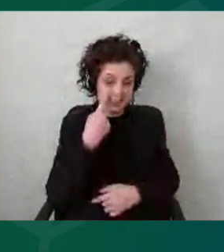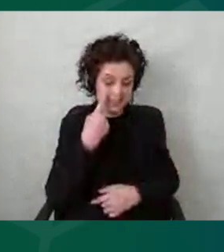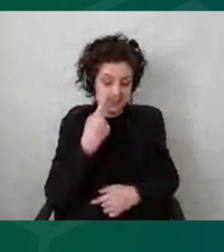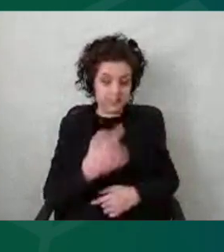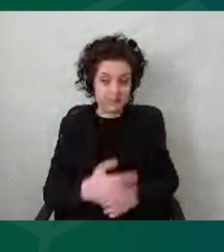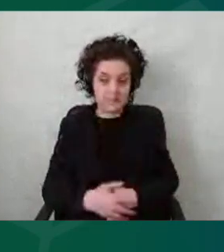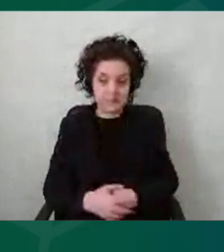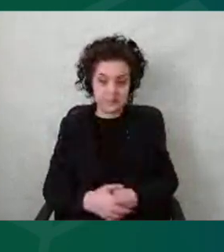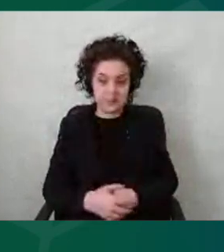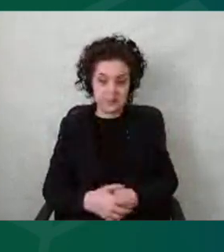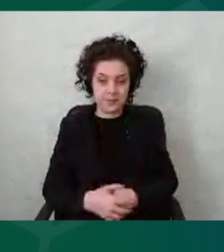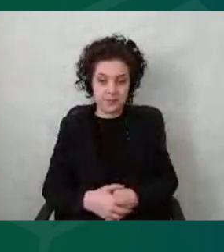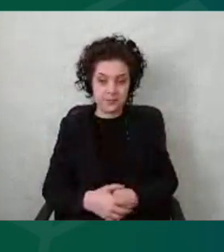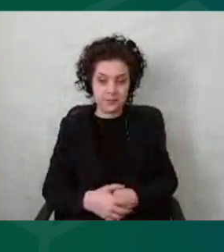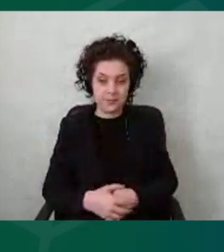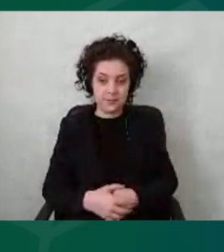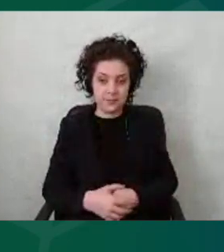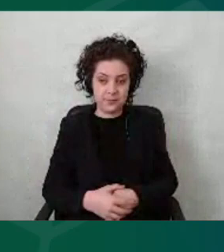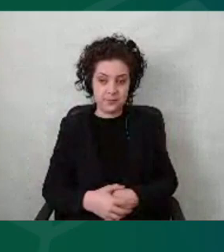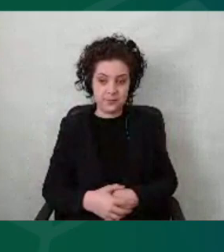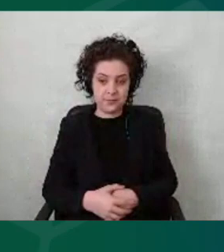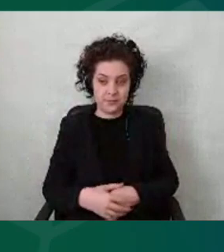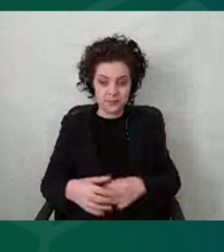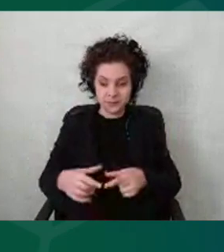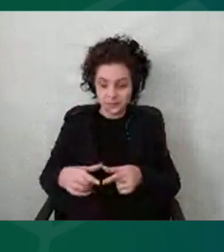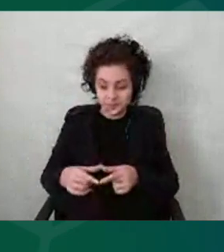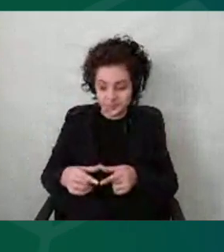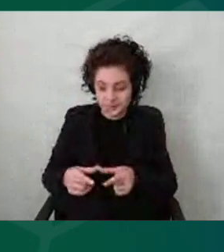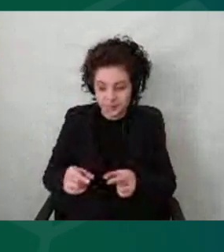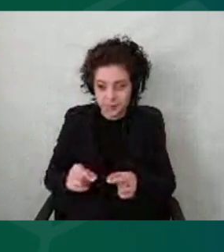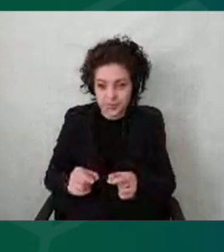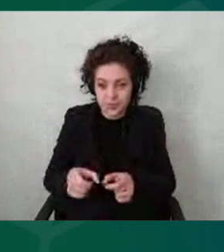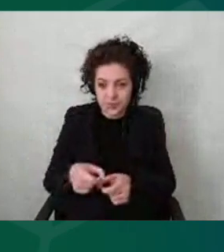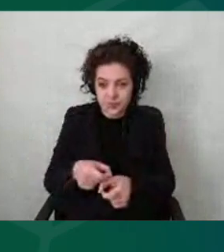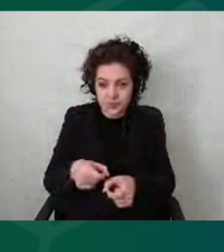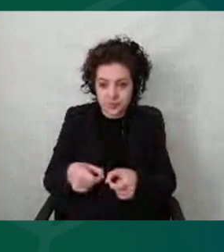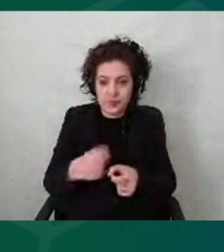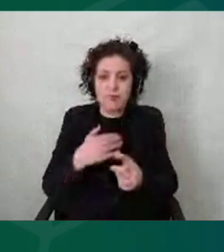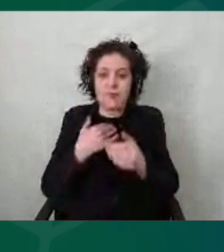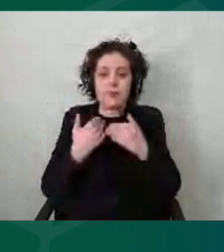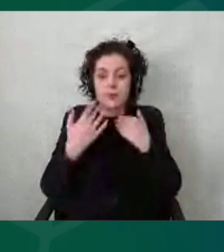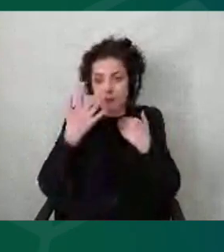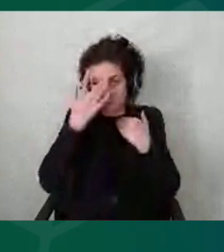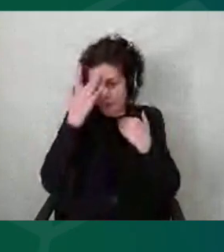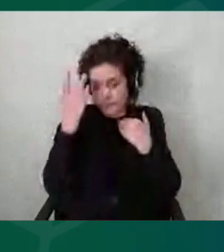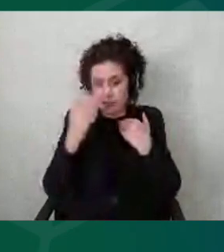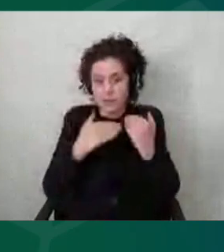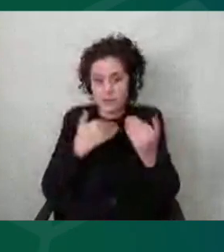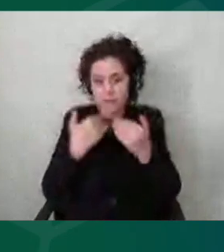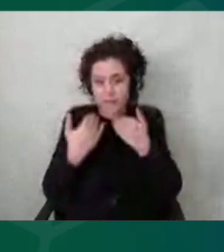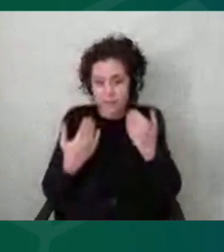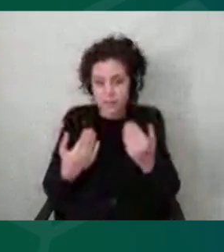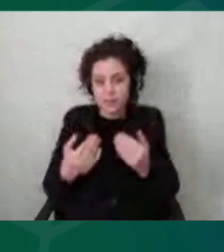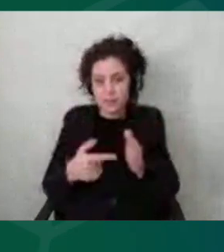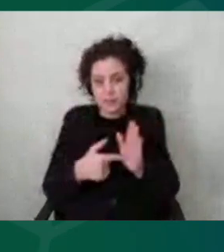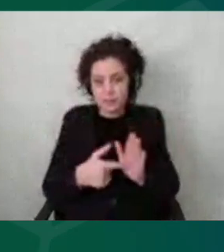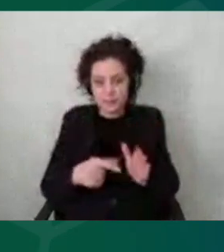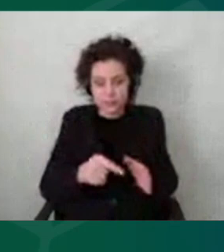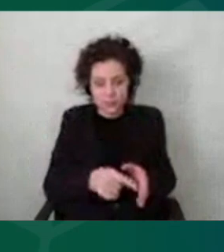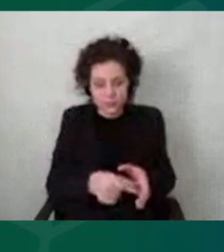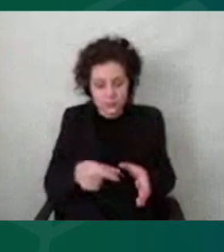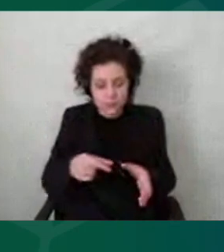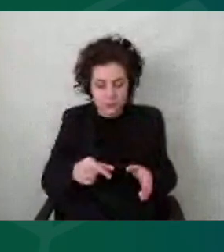próximo, isso aqui são de pacientes que faleceram, estão resultados de autópsia. O que